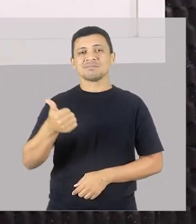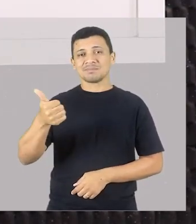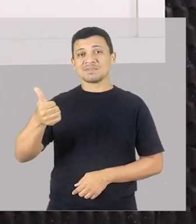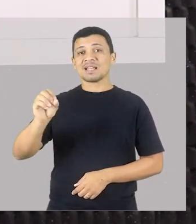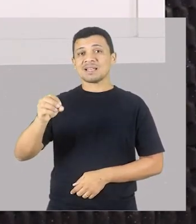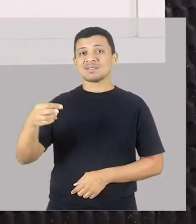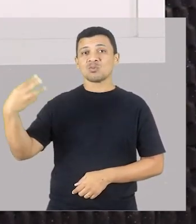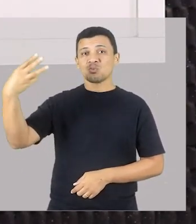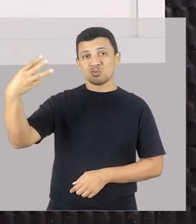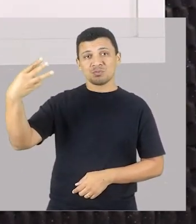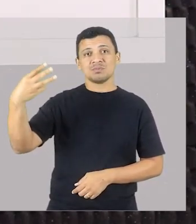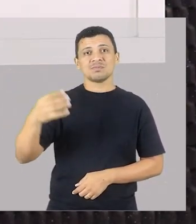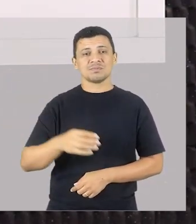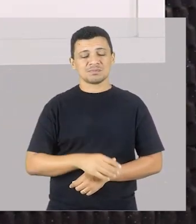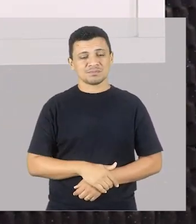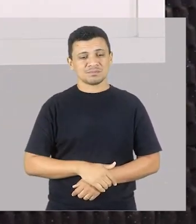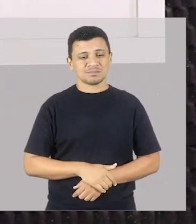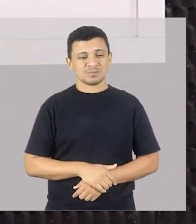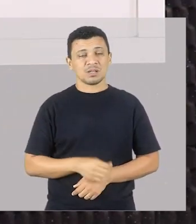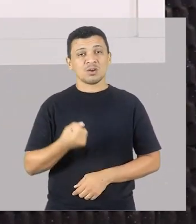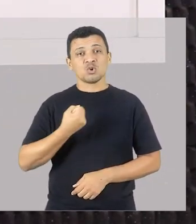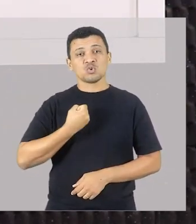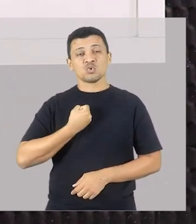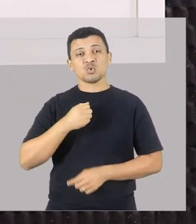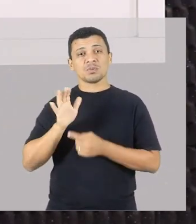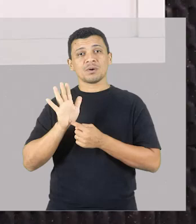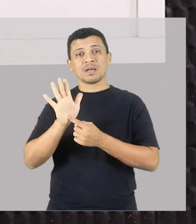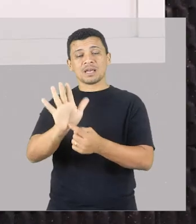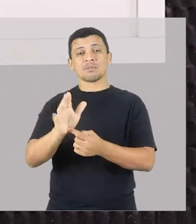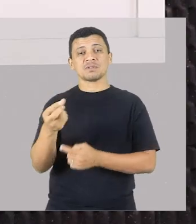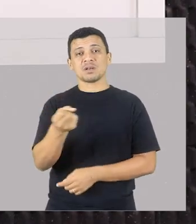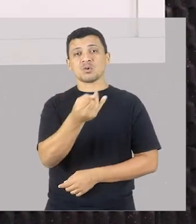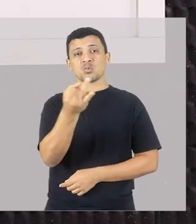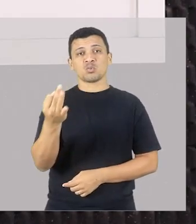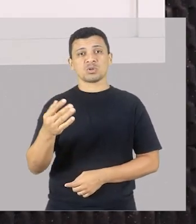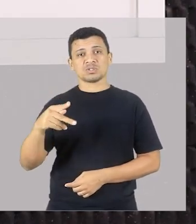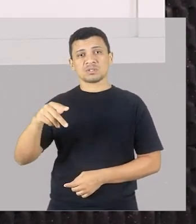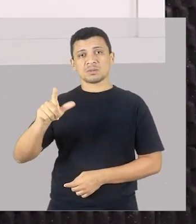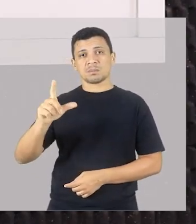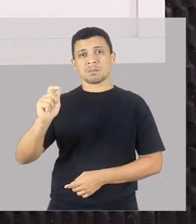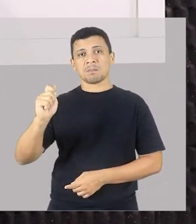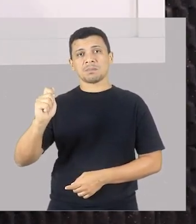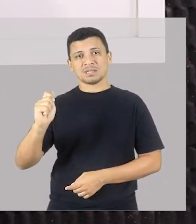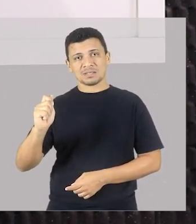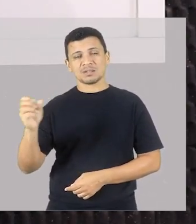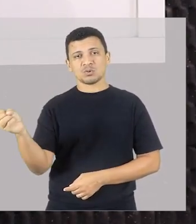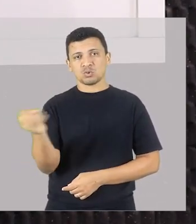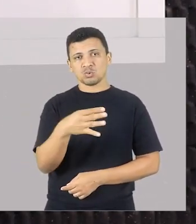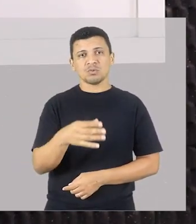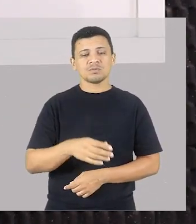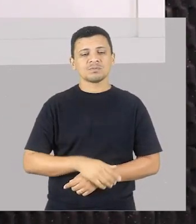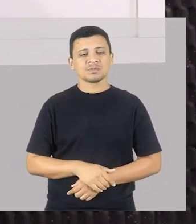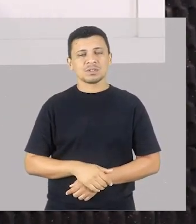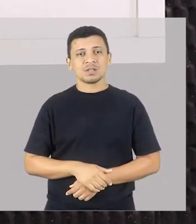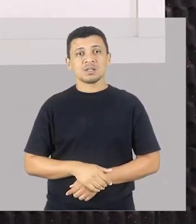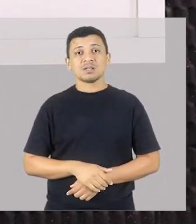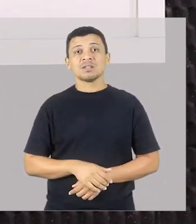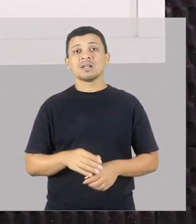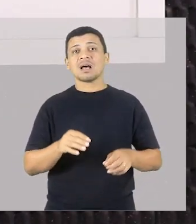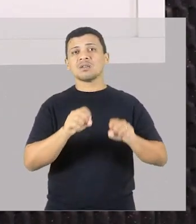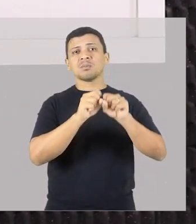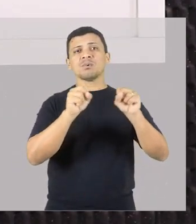cubo. Esse número aqui representa a quantidade de placas do novo modelo. Já no modelo